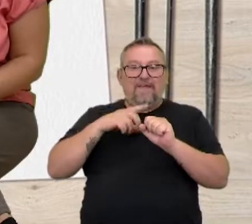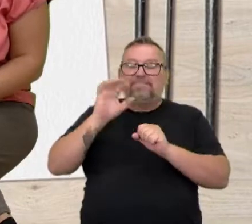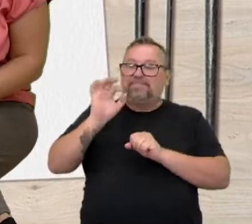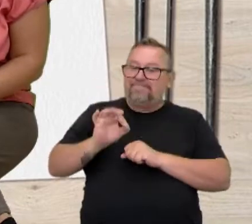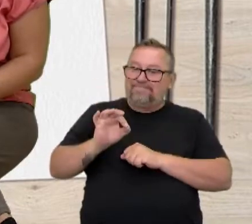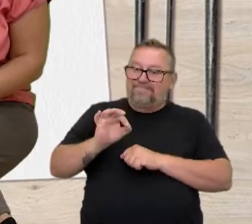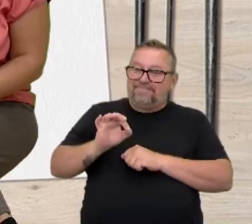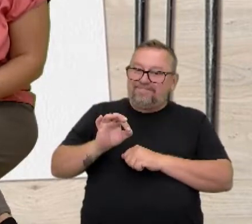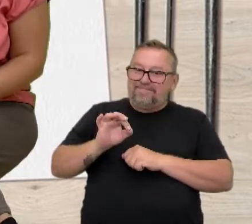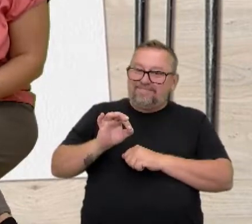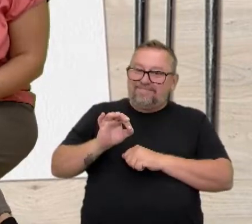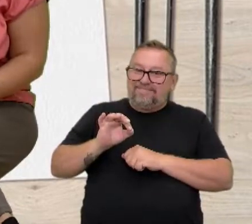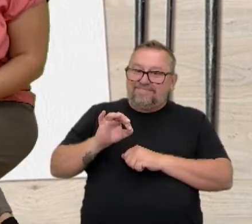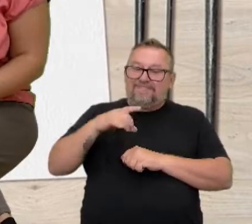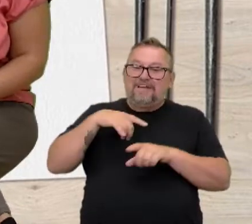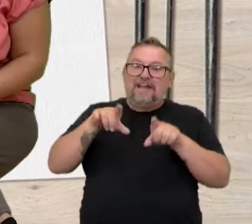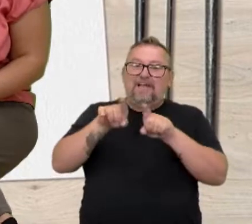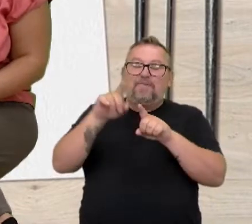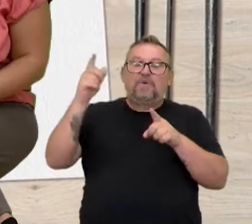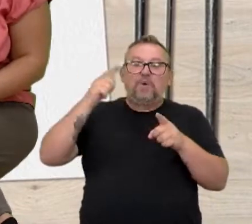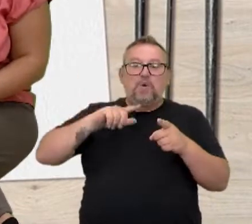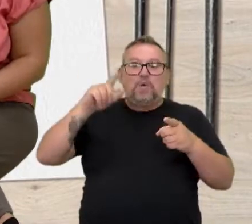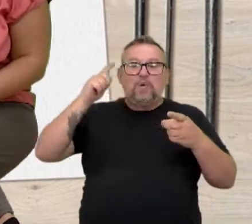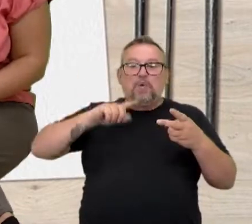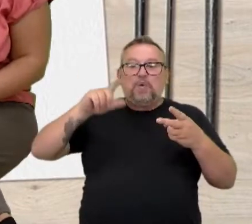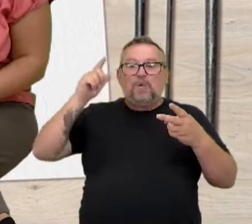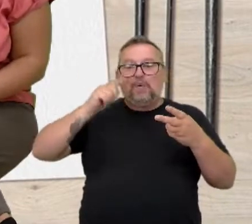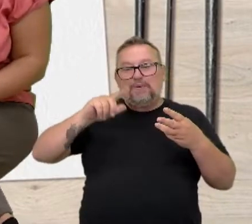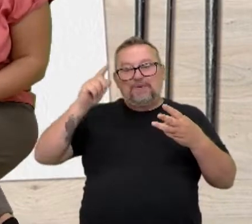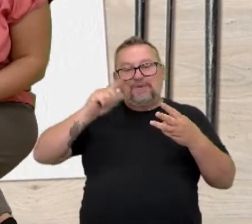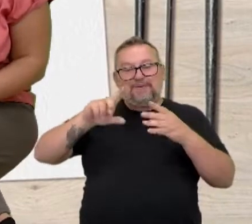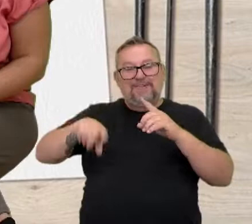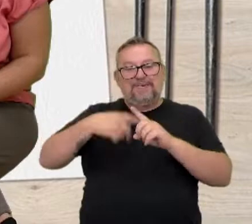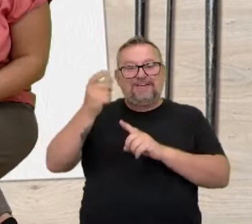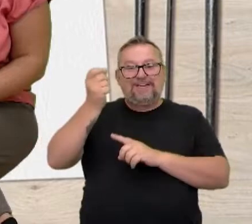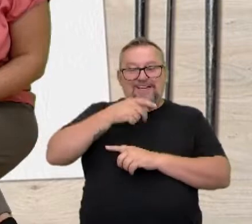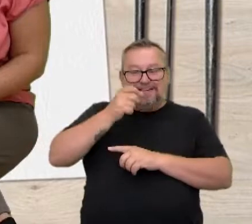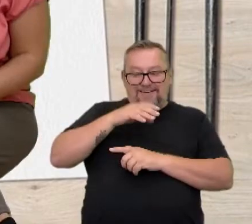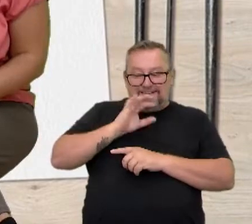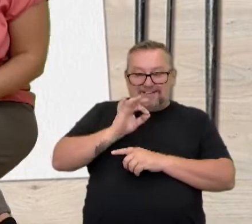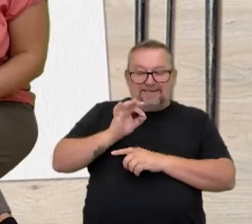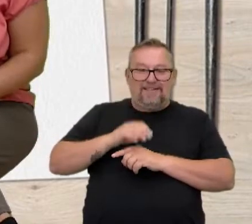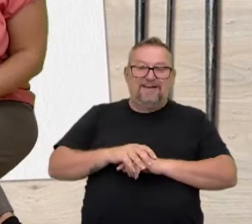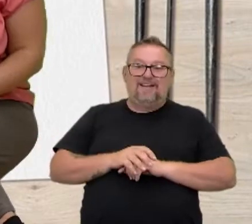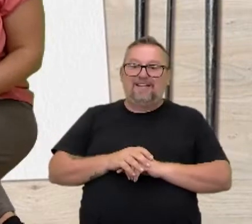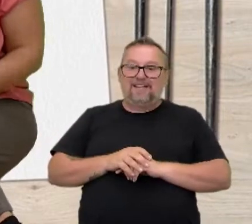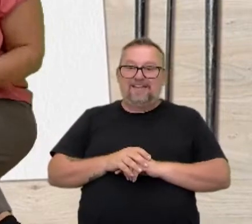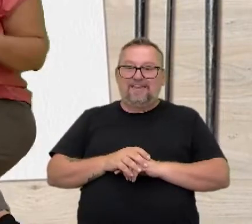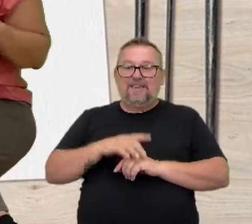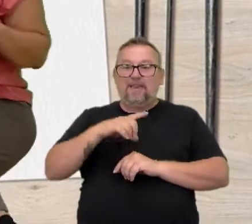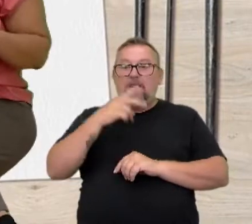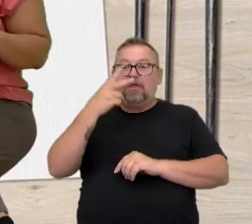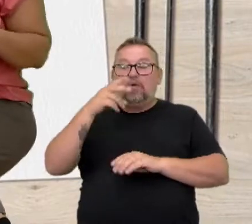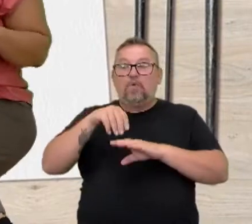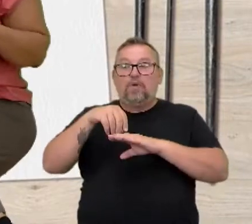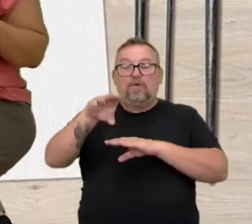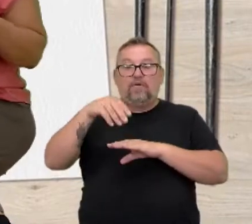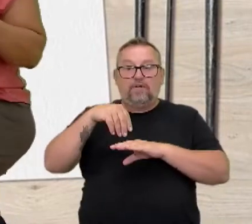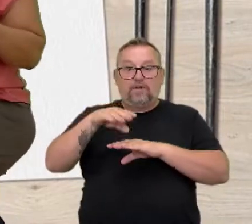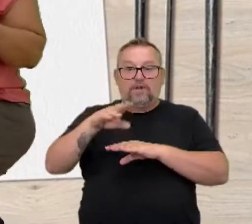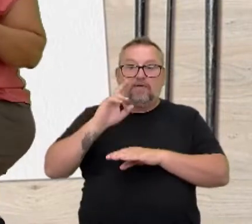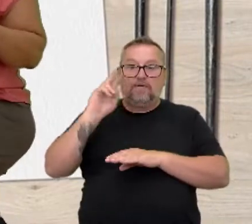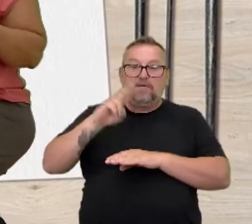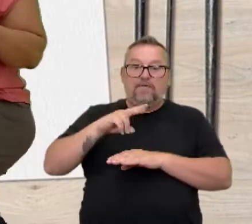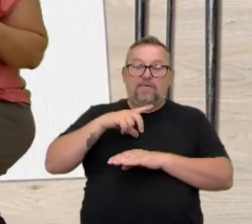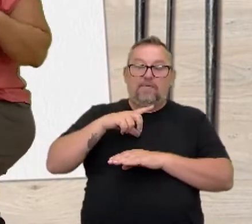ali o jingle, que aí ela repetiu de uma forma mais engraçada, dinâmica, na verdade. Agora, então, 2 dicas aí pra gente